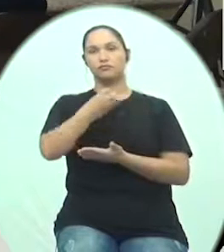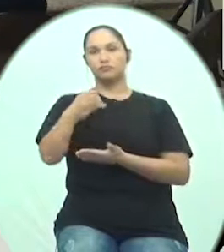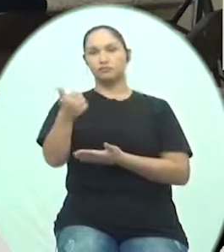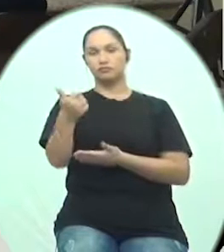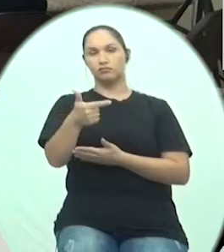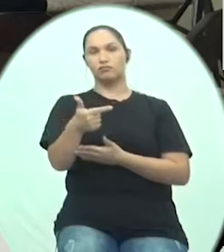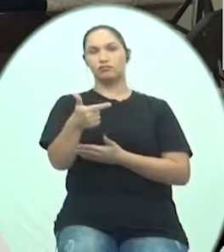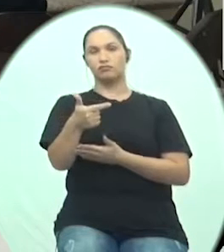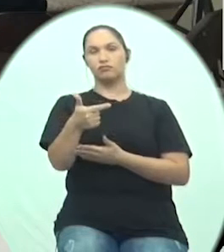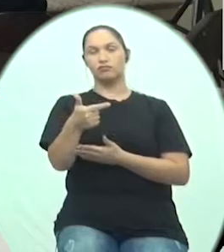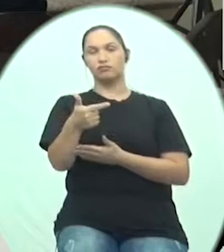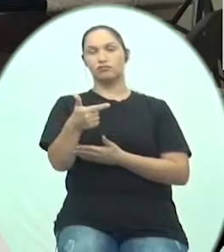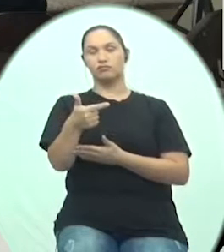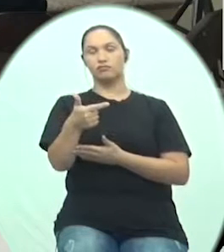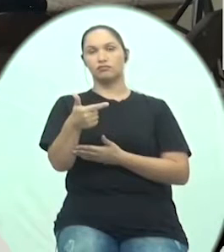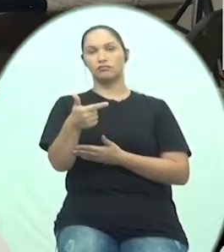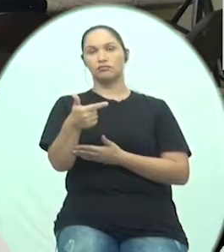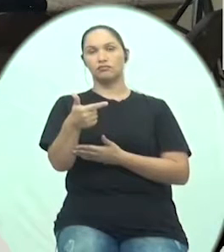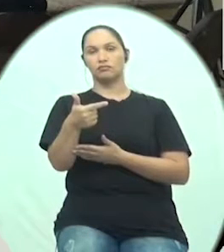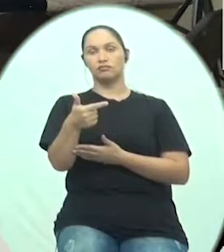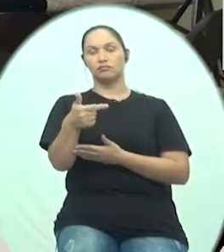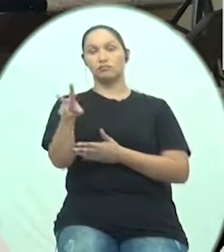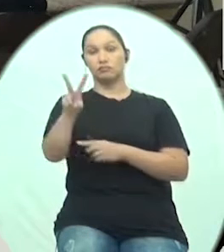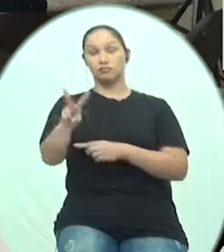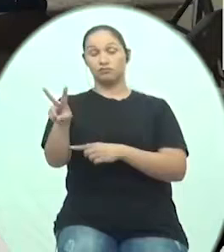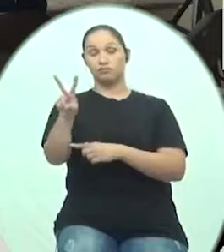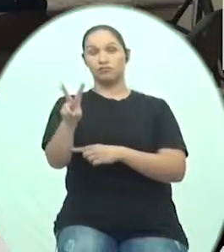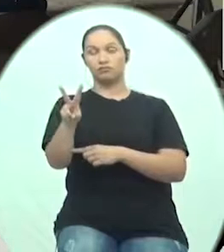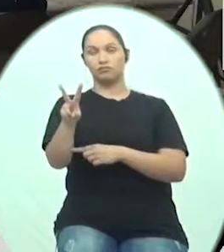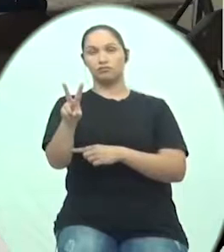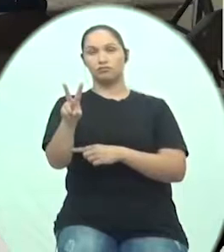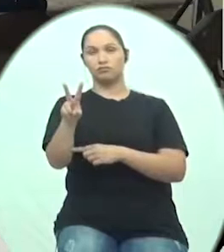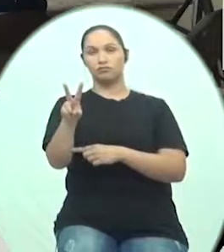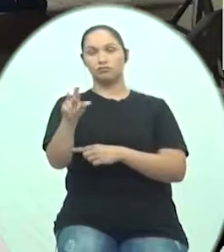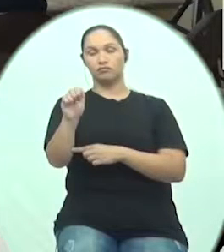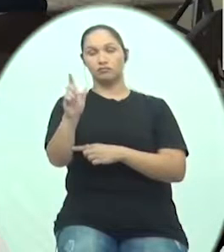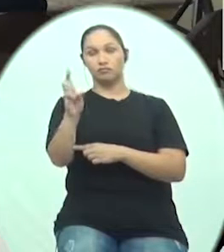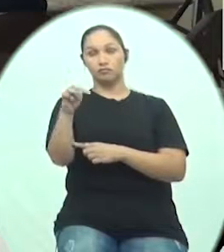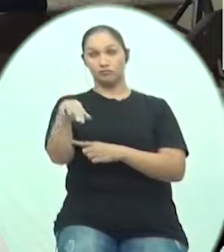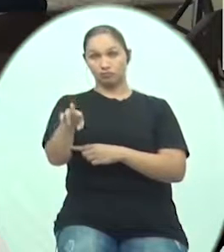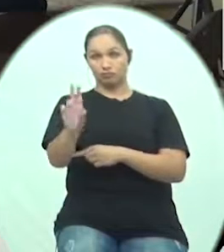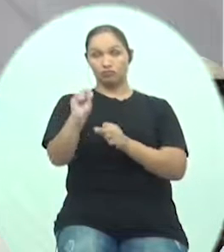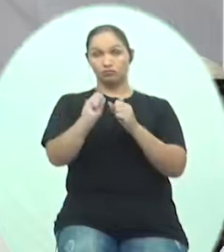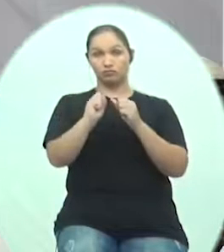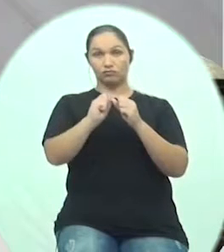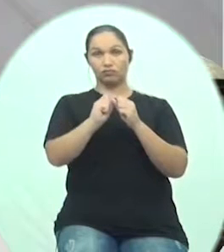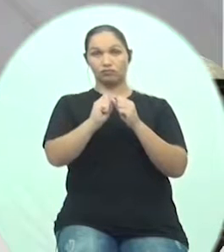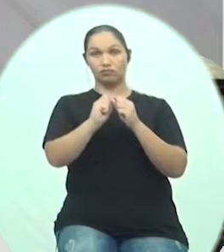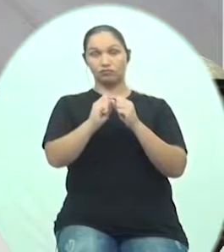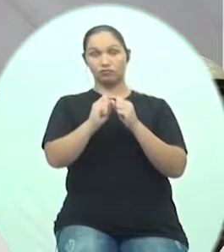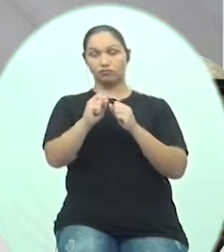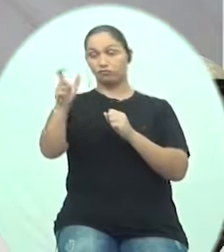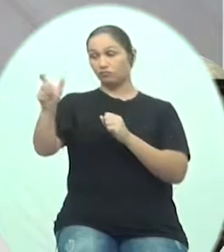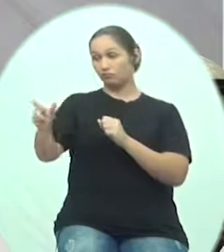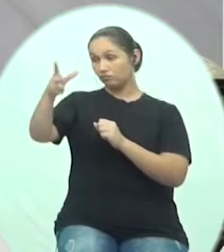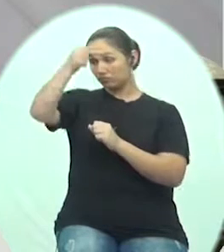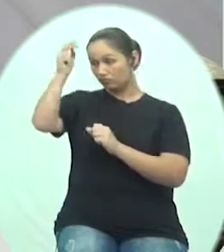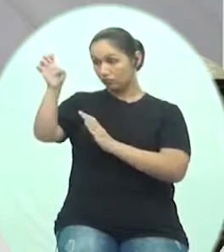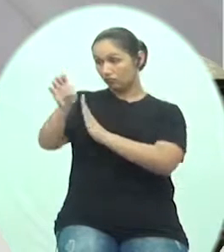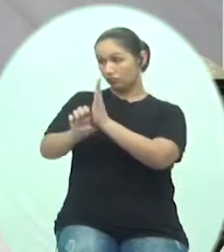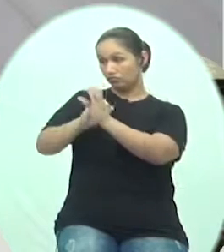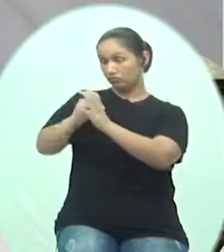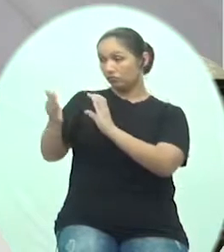012/2020 assunto autor Vereador Ademir José Onorato envio de expediente ao Prefeito